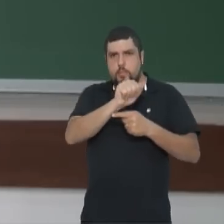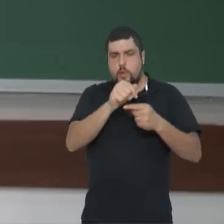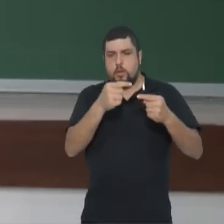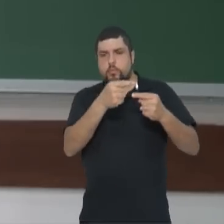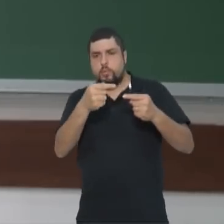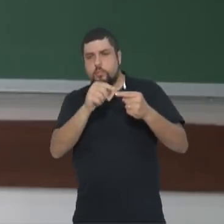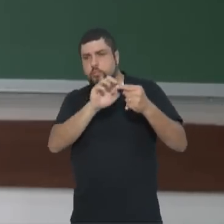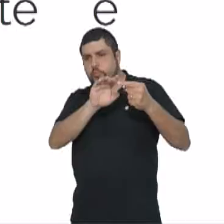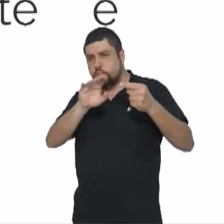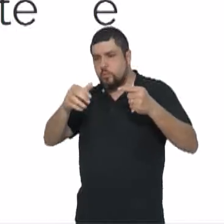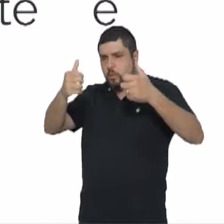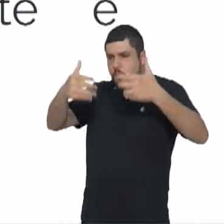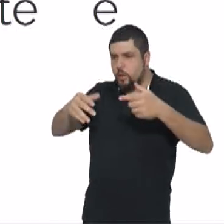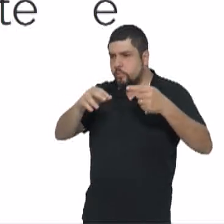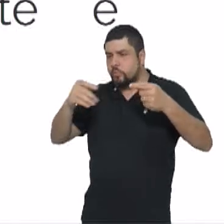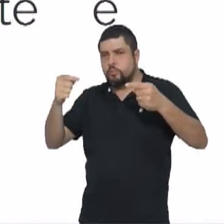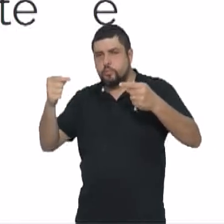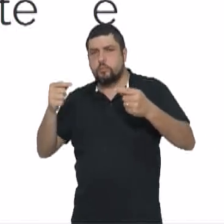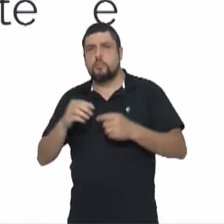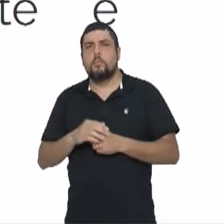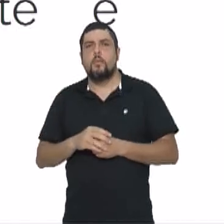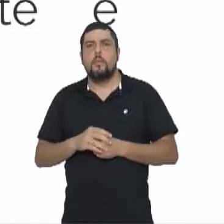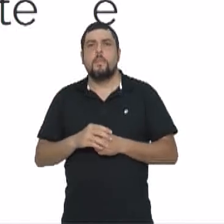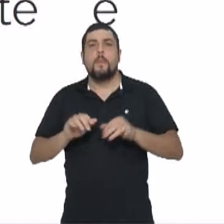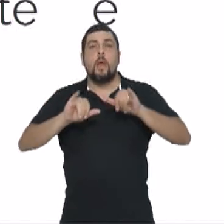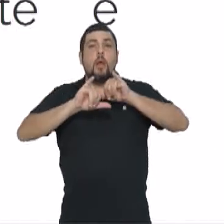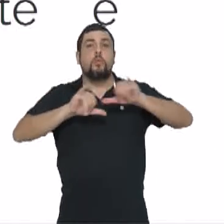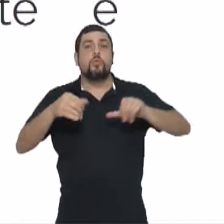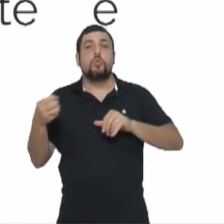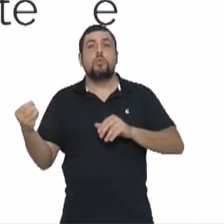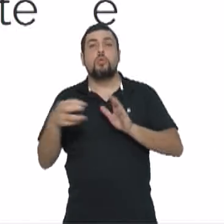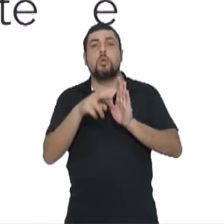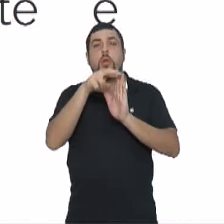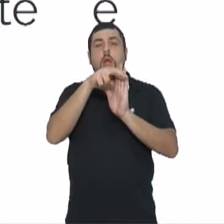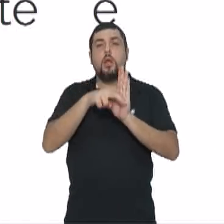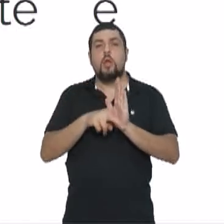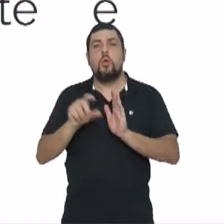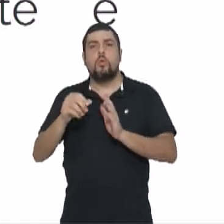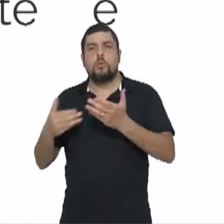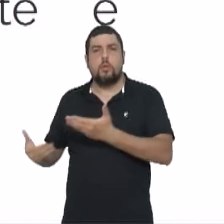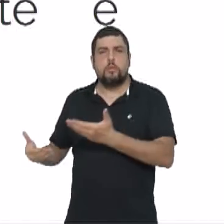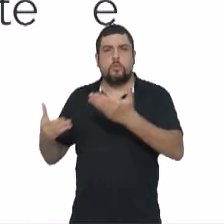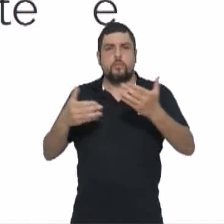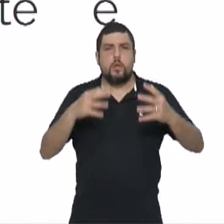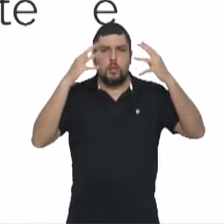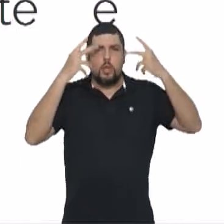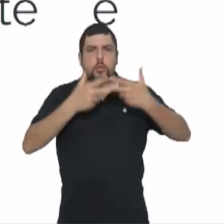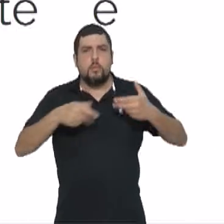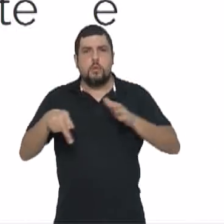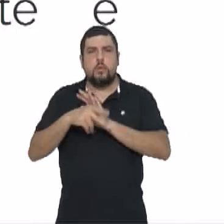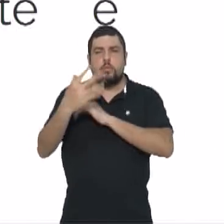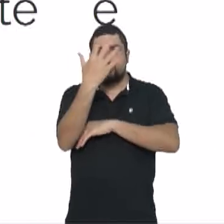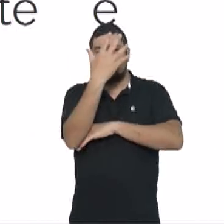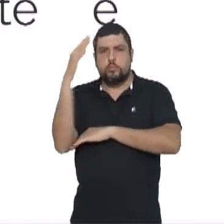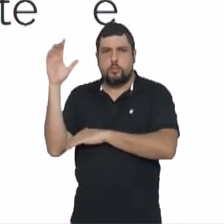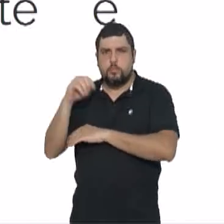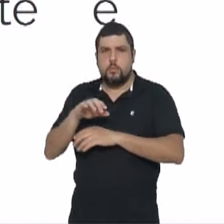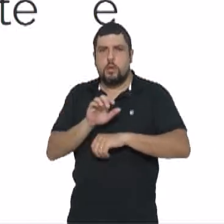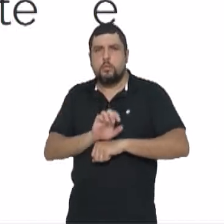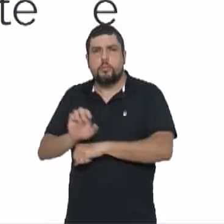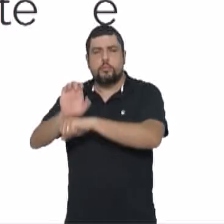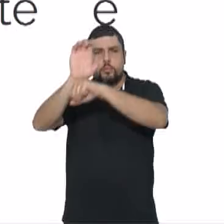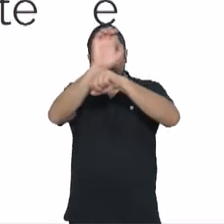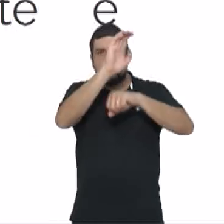significa. Então, o IBAMA divulgou nova regra para o transporte de animais silvestres entre estados no Brasil. Agora,